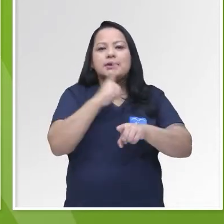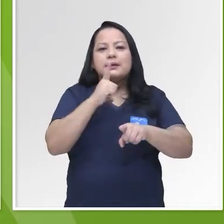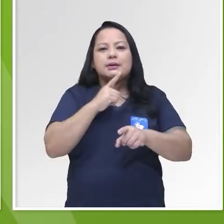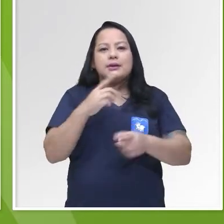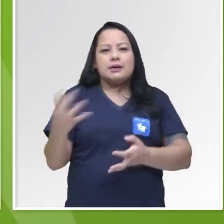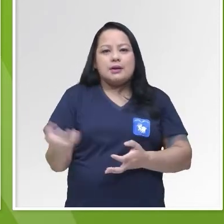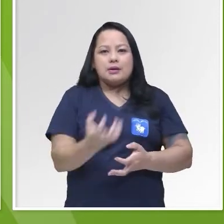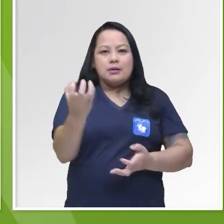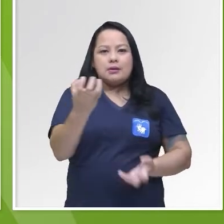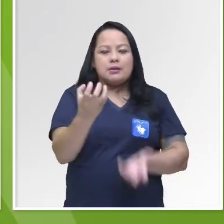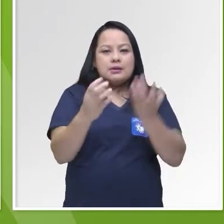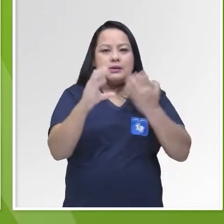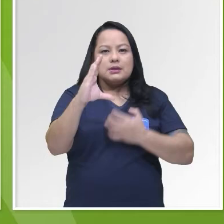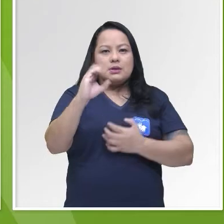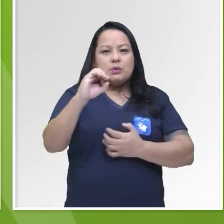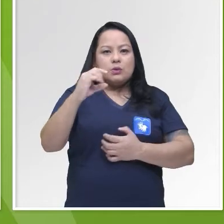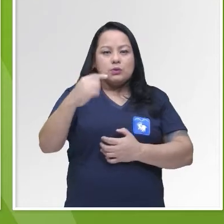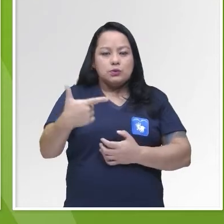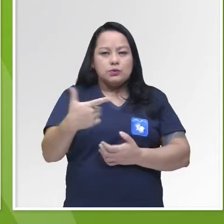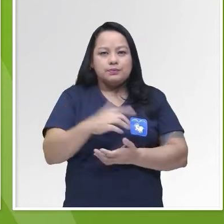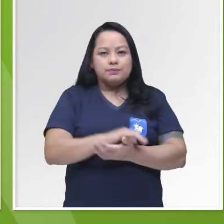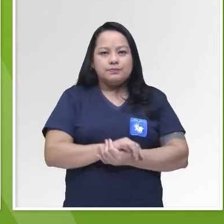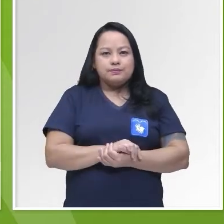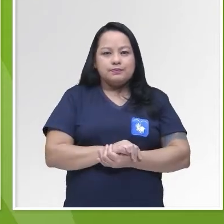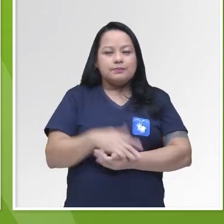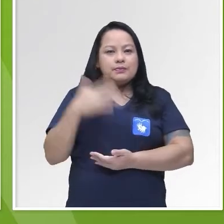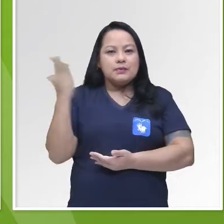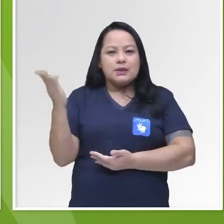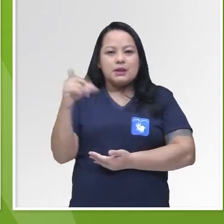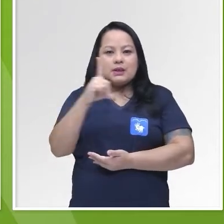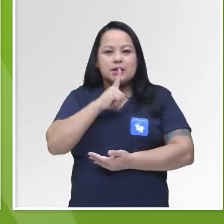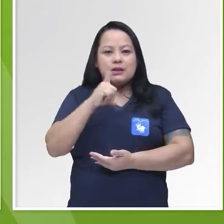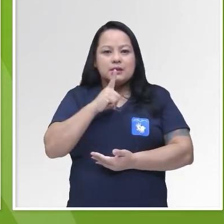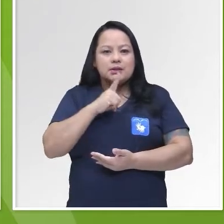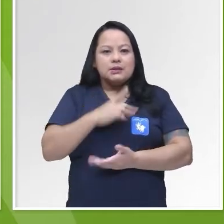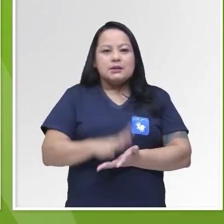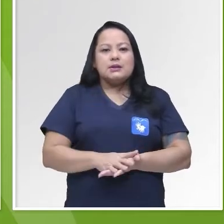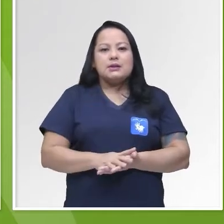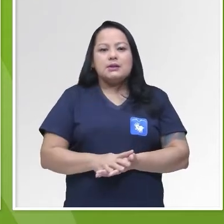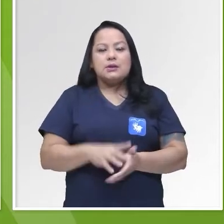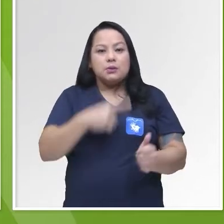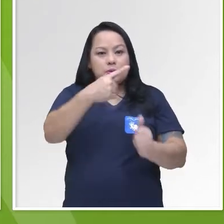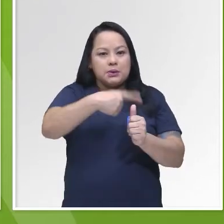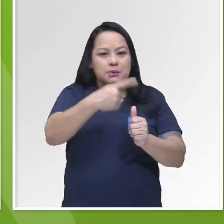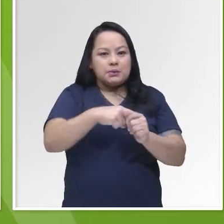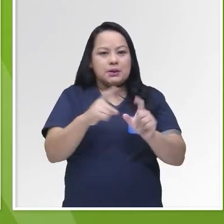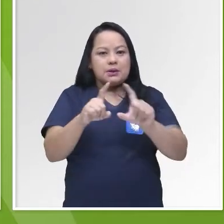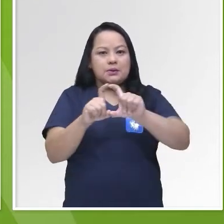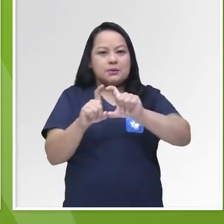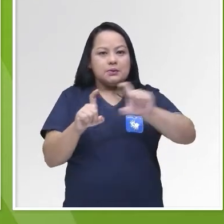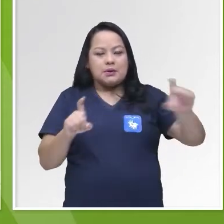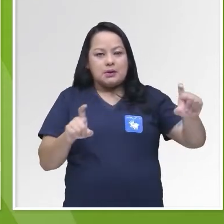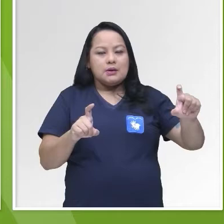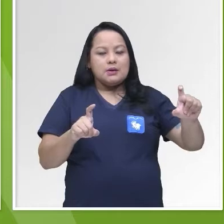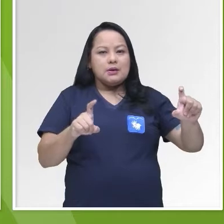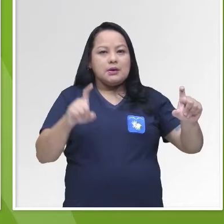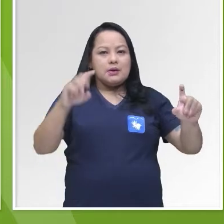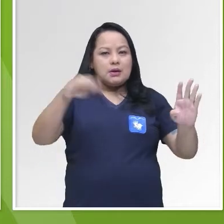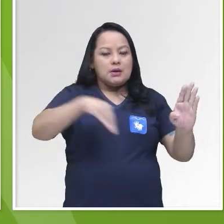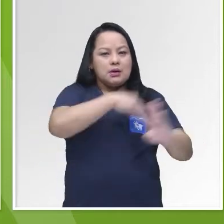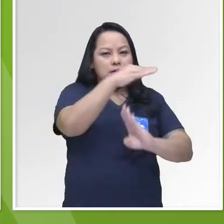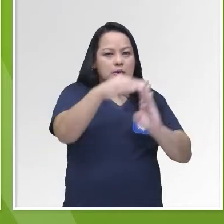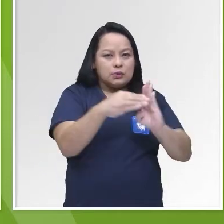gás carbônico. Então aqui eu tenho os meus reagentes, né? Toda equação química tem